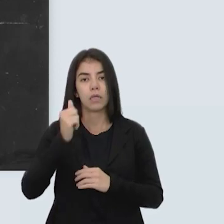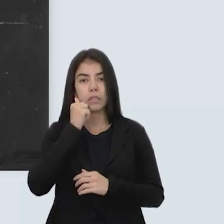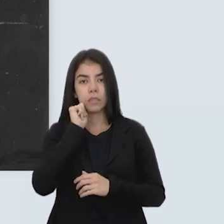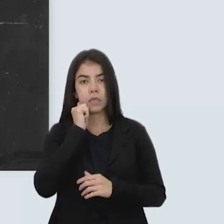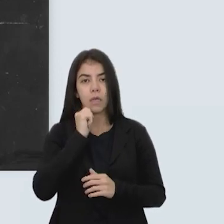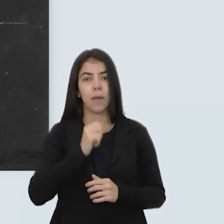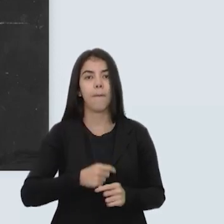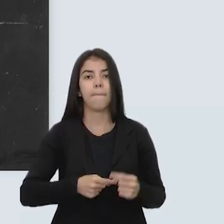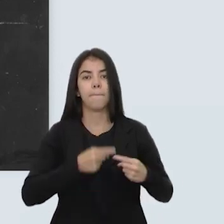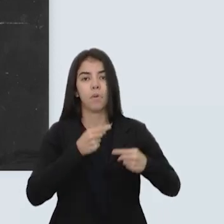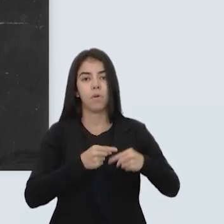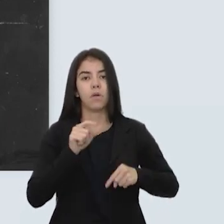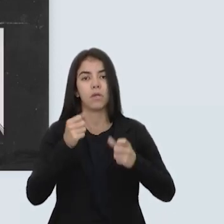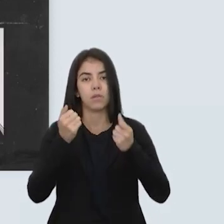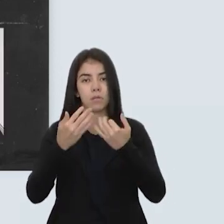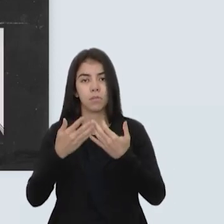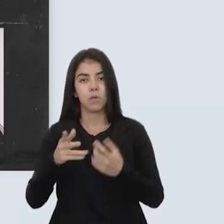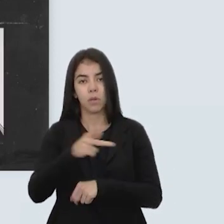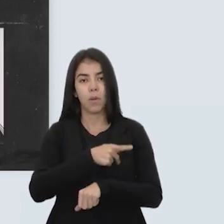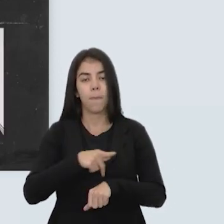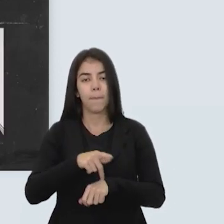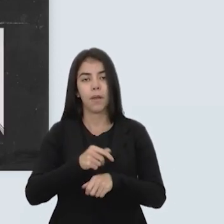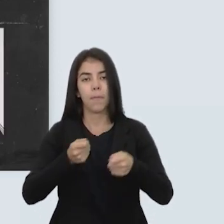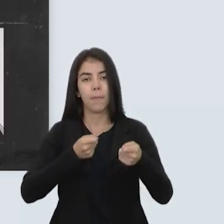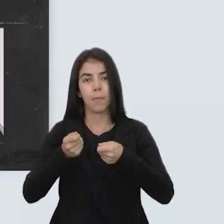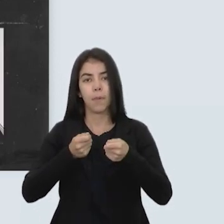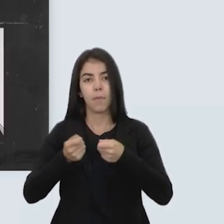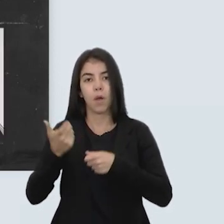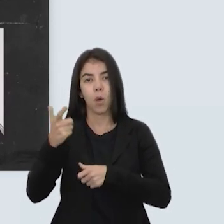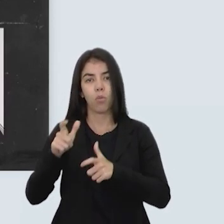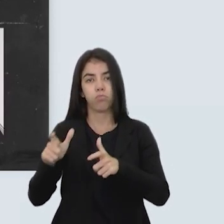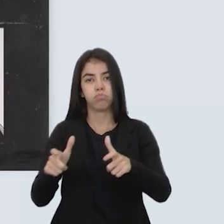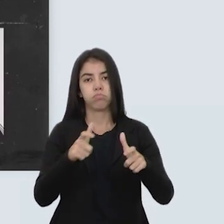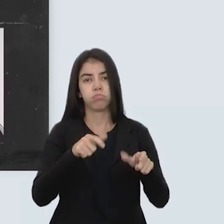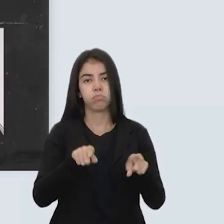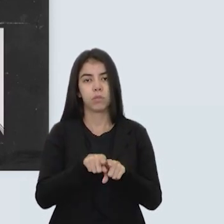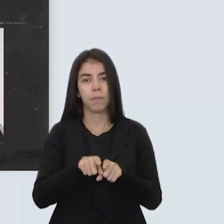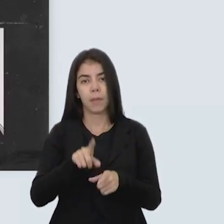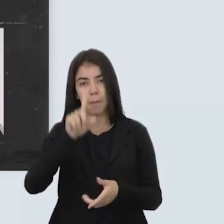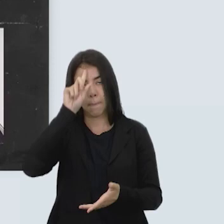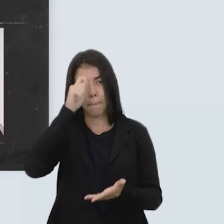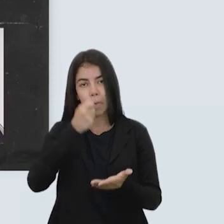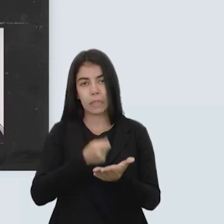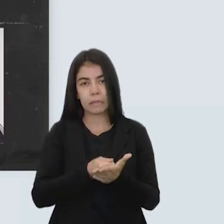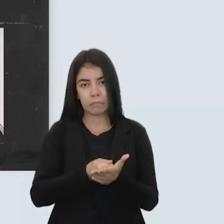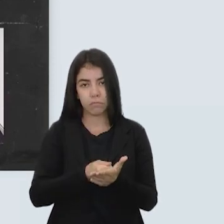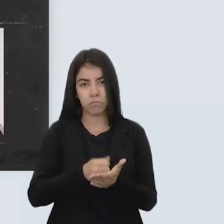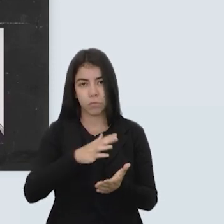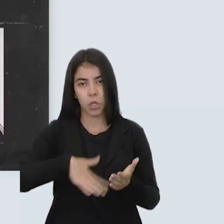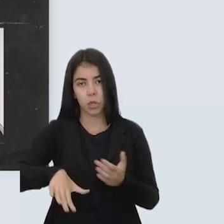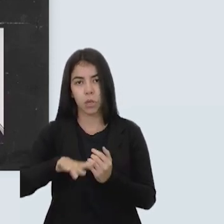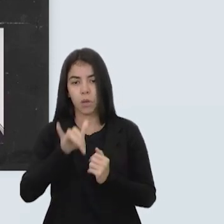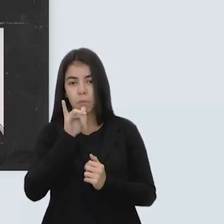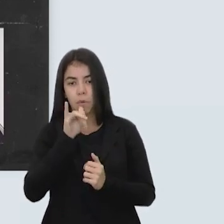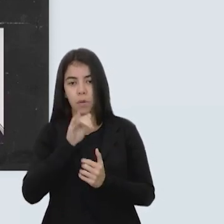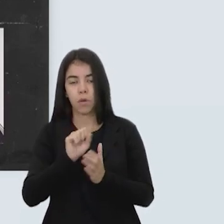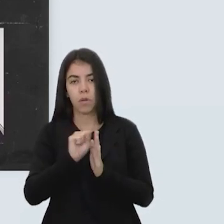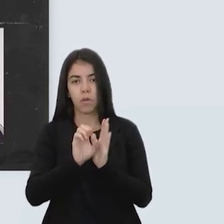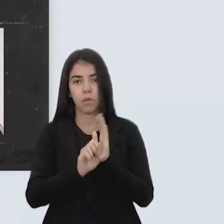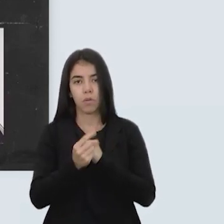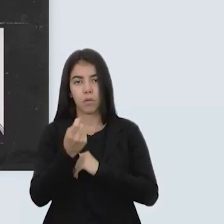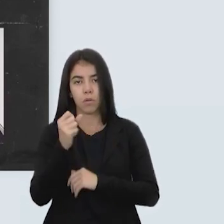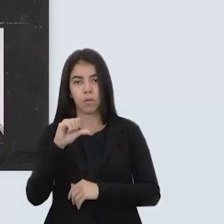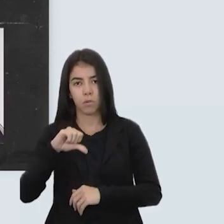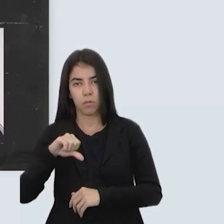indica simplificadamente que um país domina outra região e se torna dono daquela região. Um exemplo, em meados do século